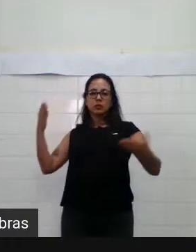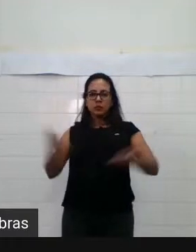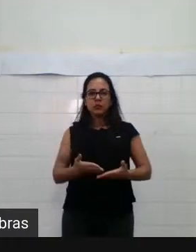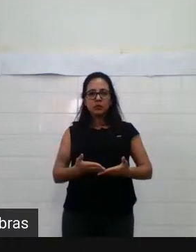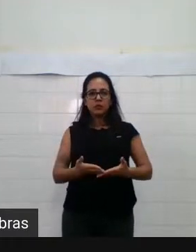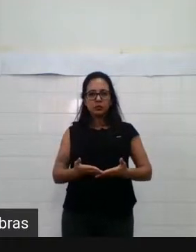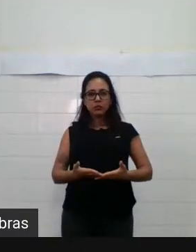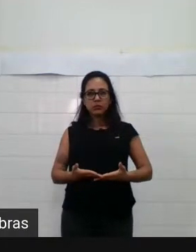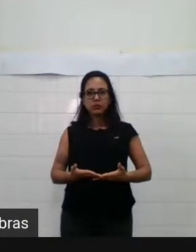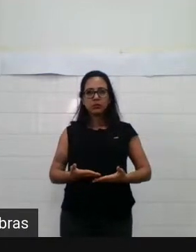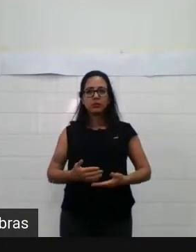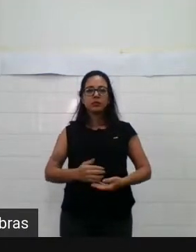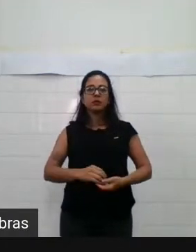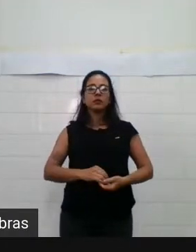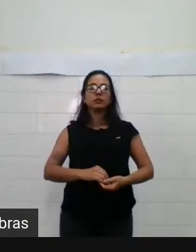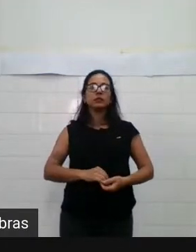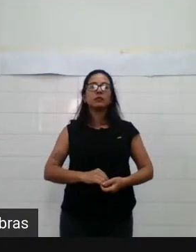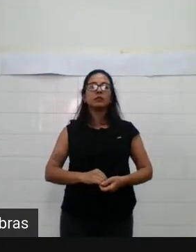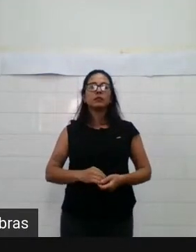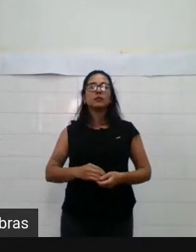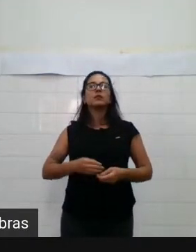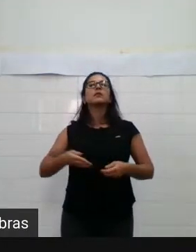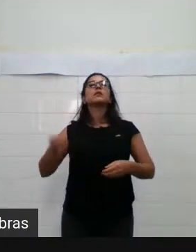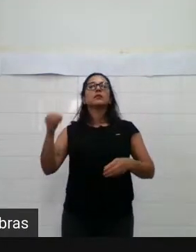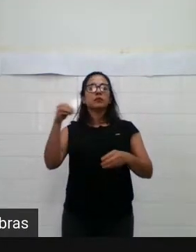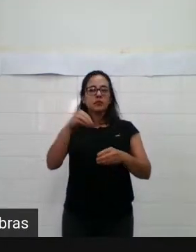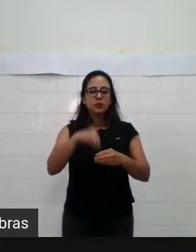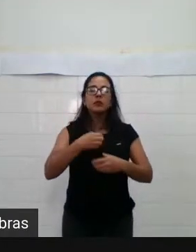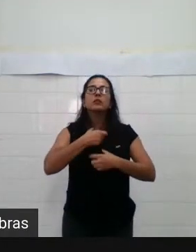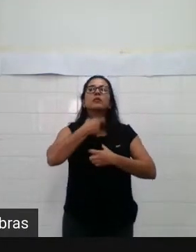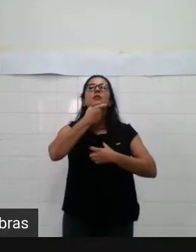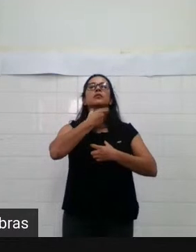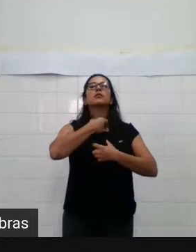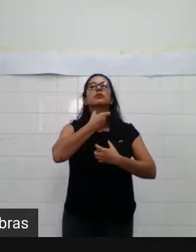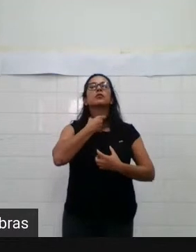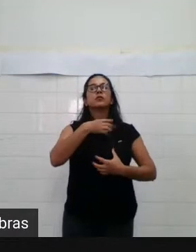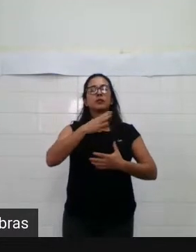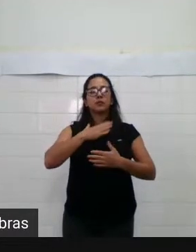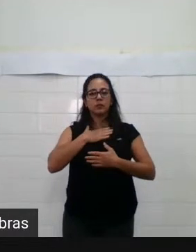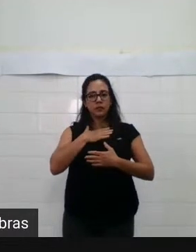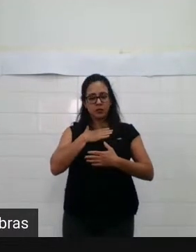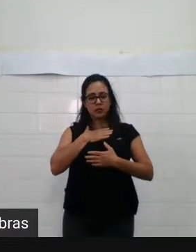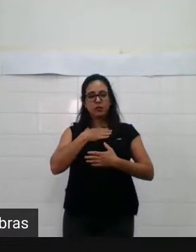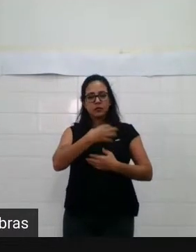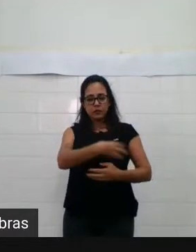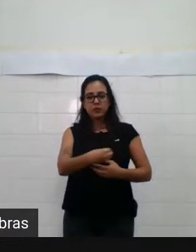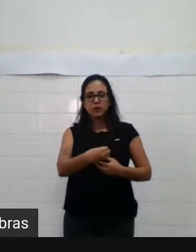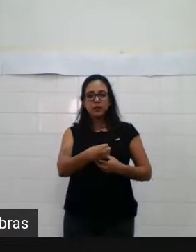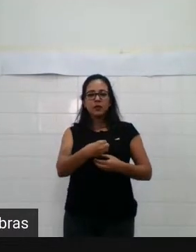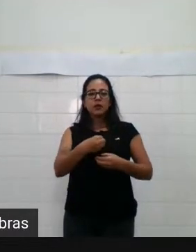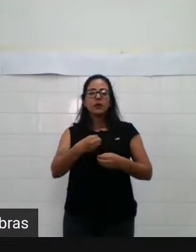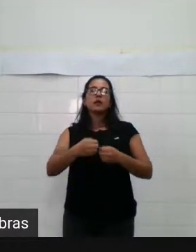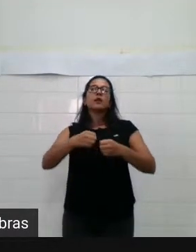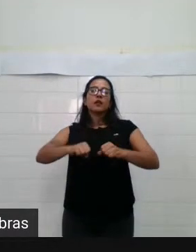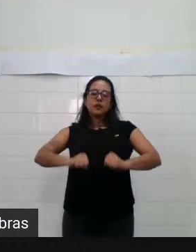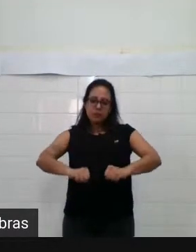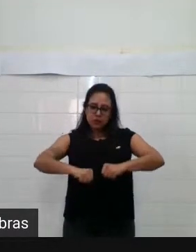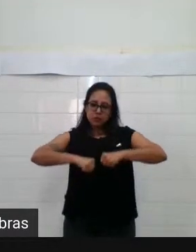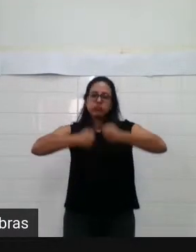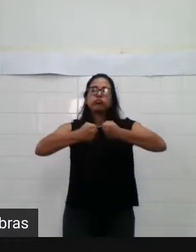o agora. Na voz de minha filha se fará ouvir a